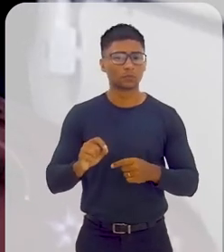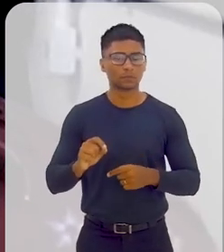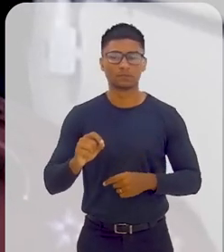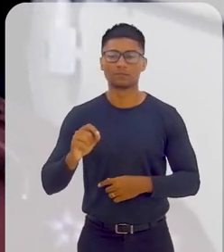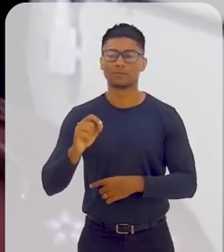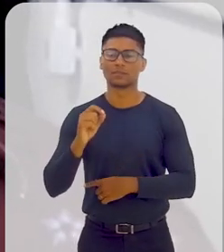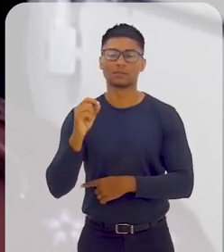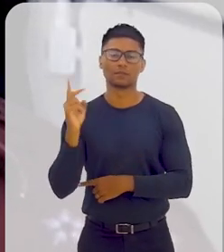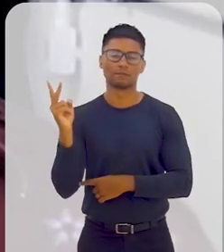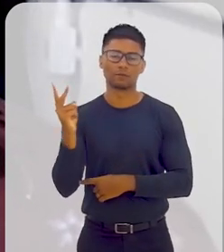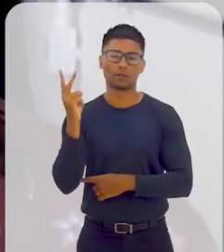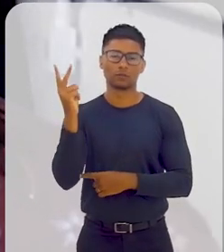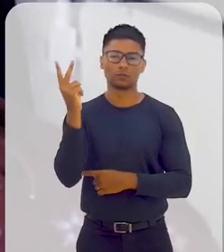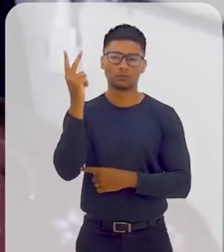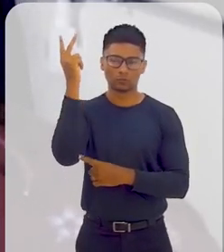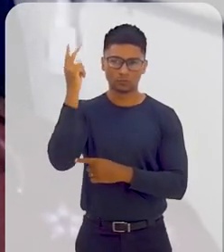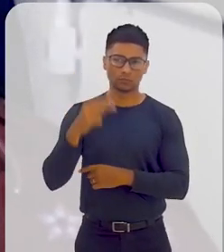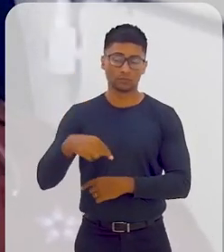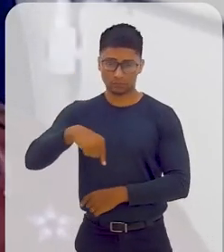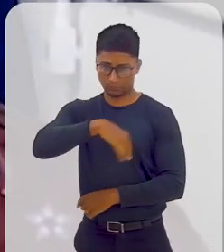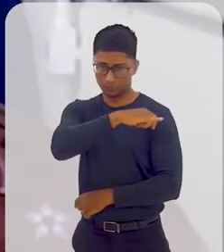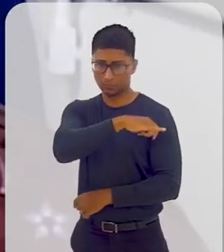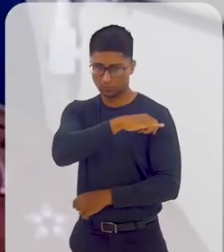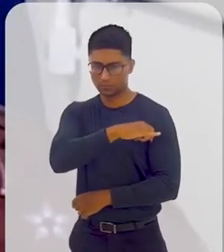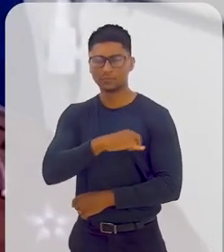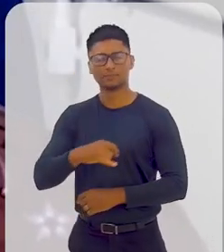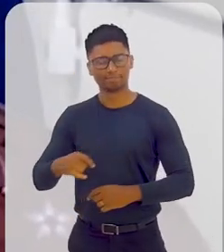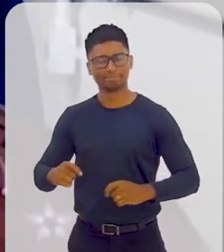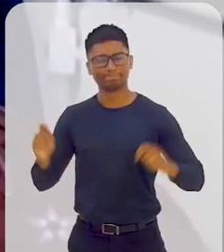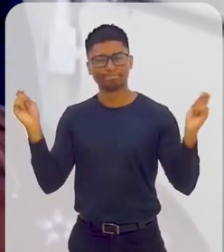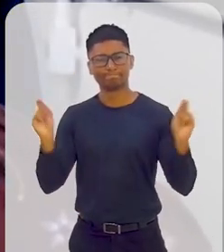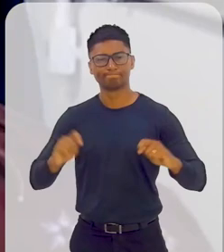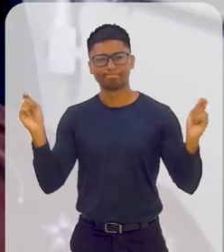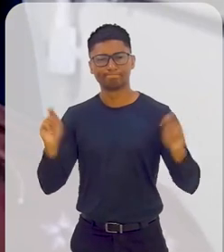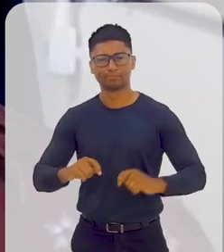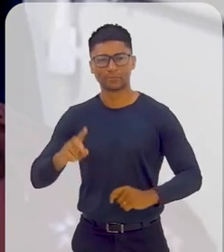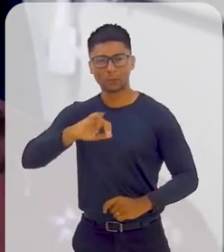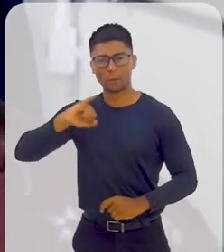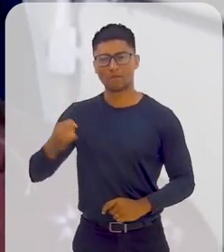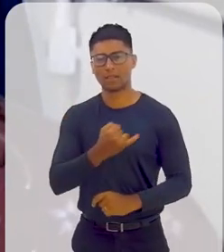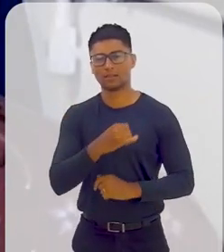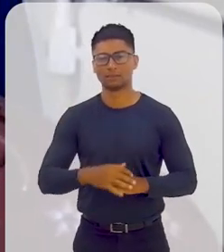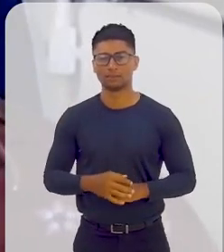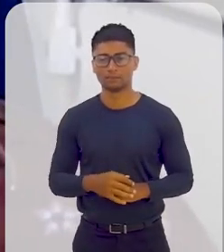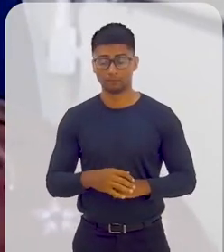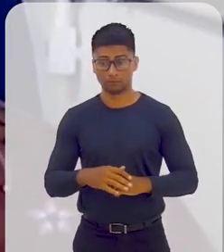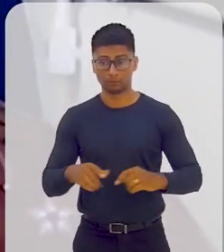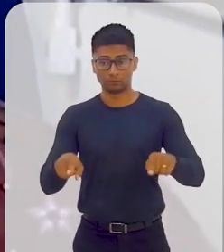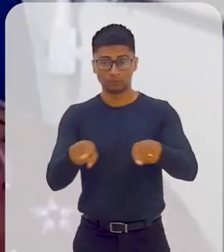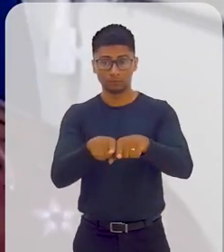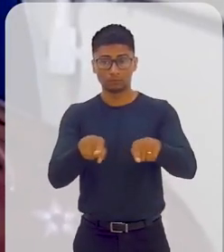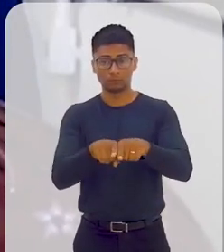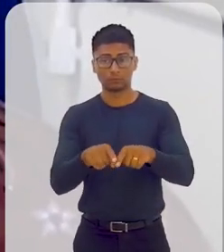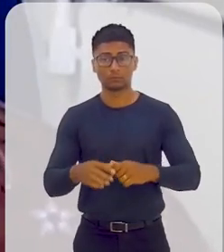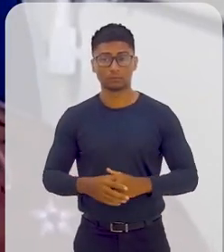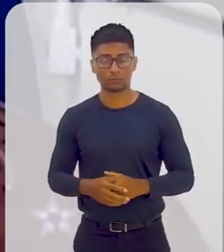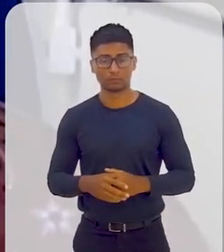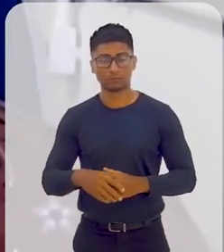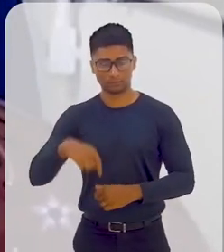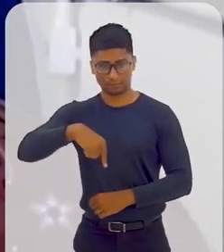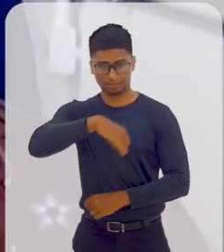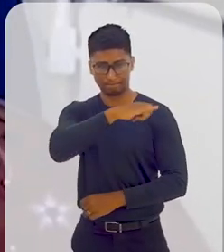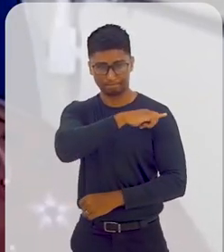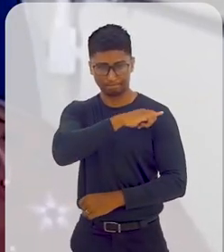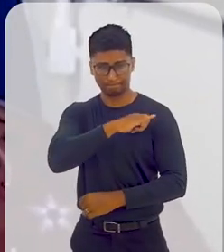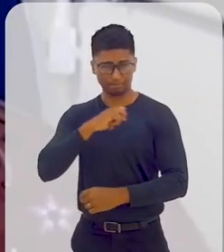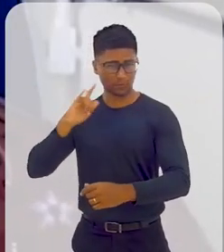valor à potencialidade que o Rio de Janeiro tem, em especial por toda a trajetória acadêmica, inclusive do